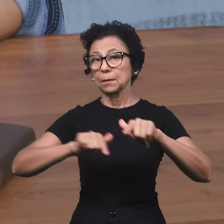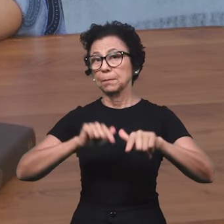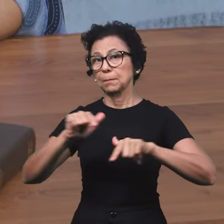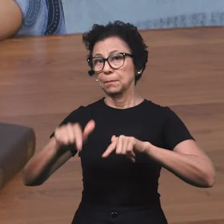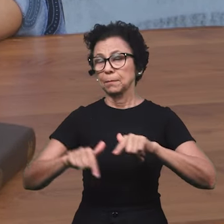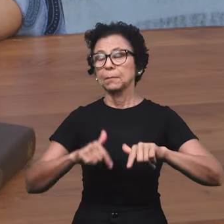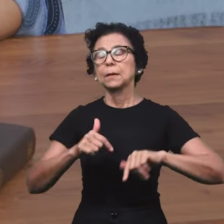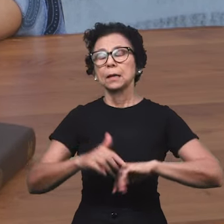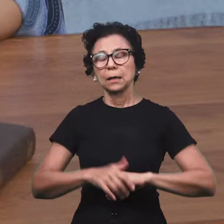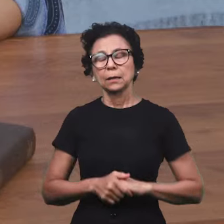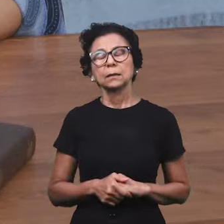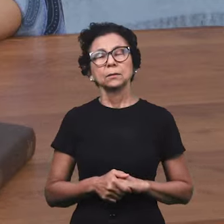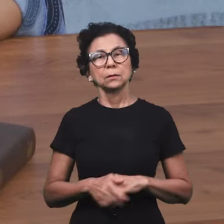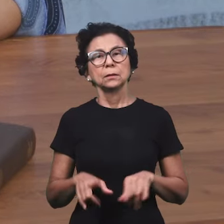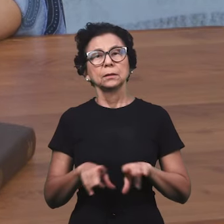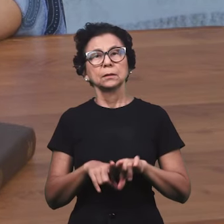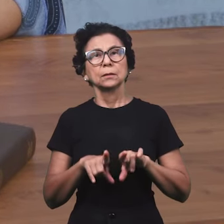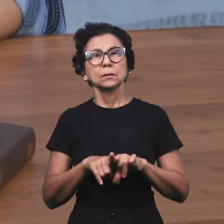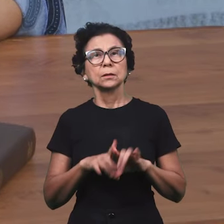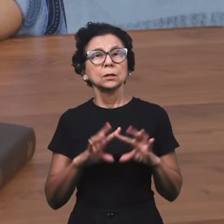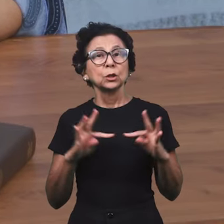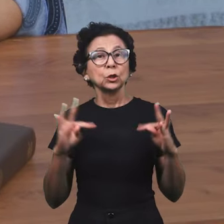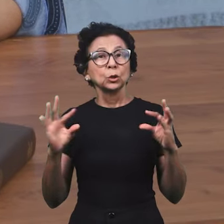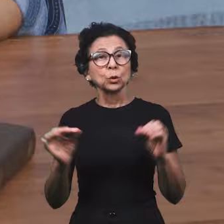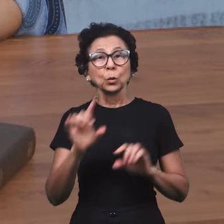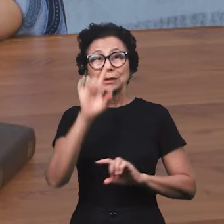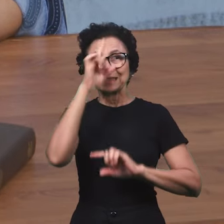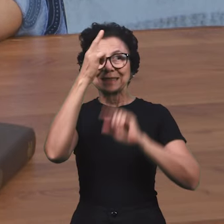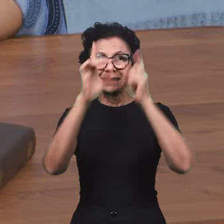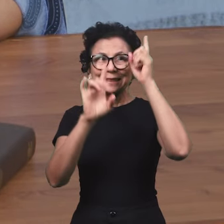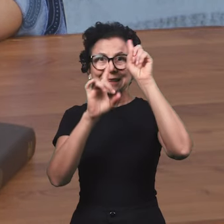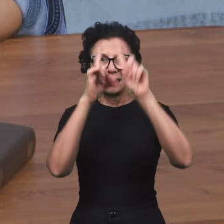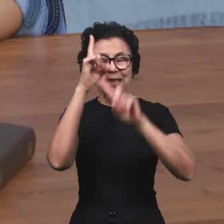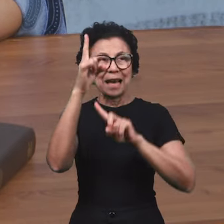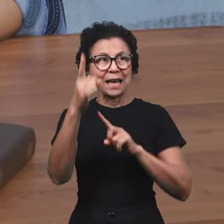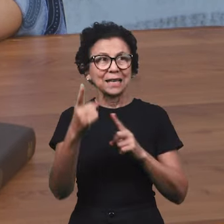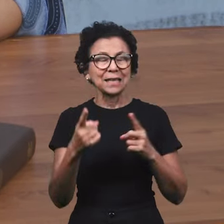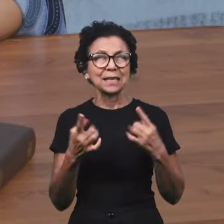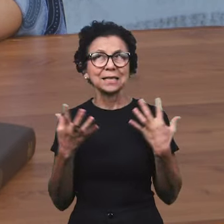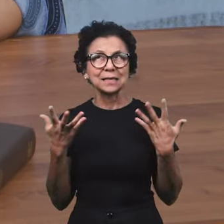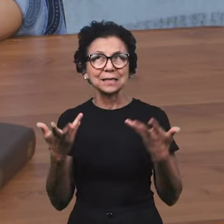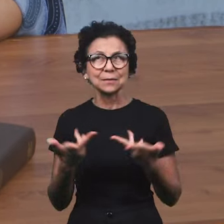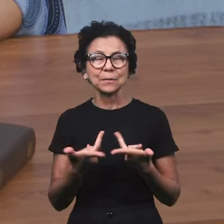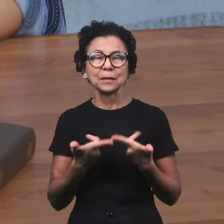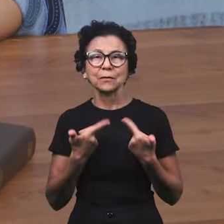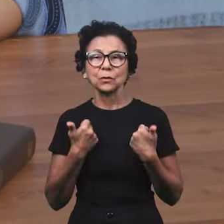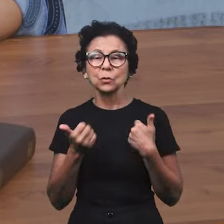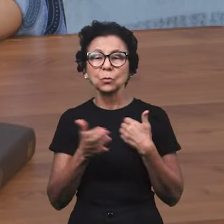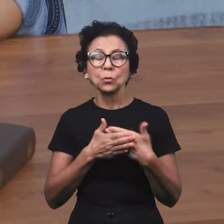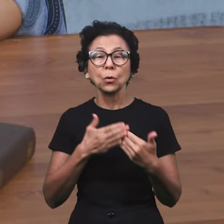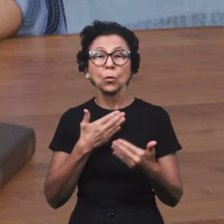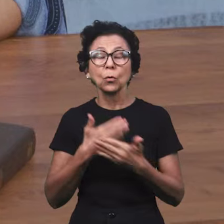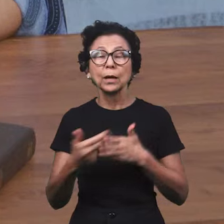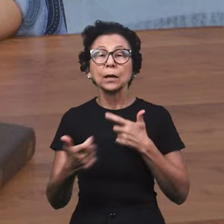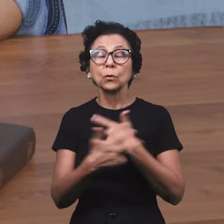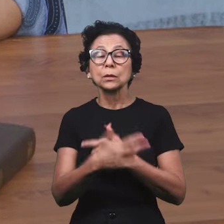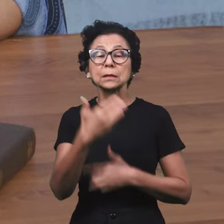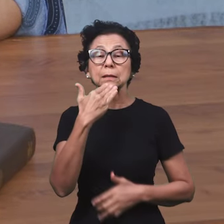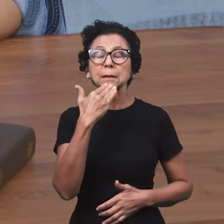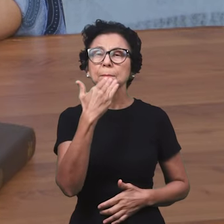para todas as engenhosas invenções, qualquer coisa que se lhe